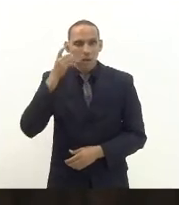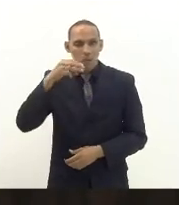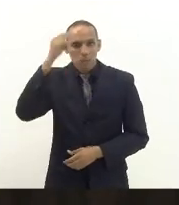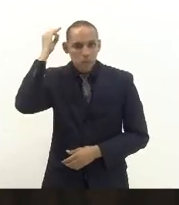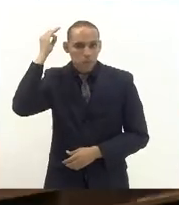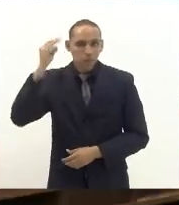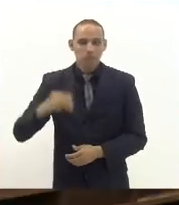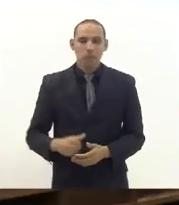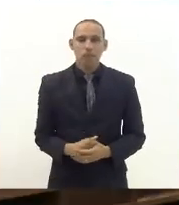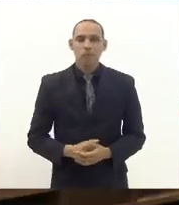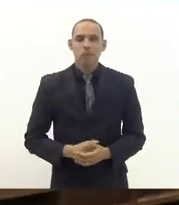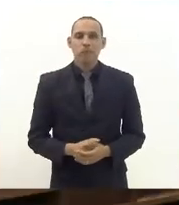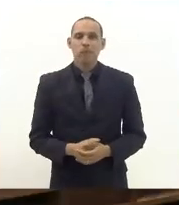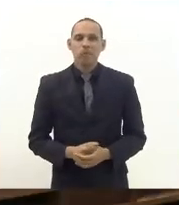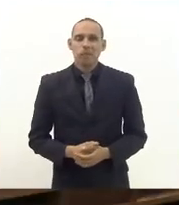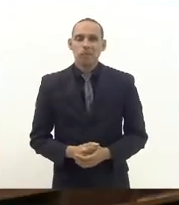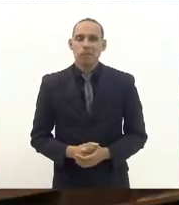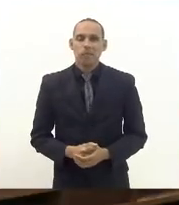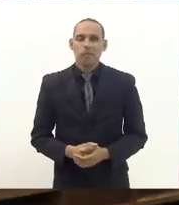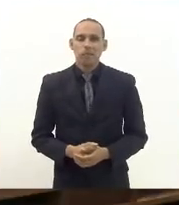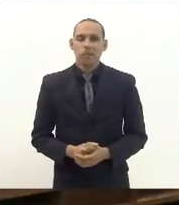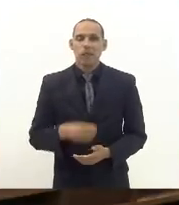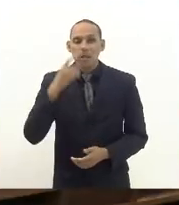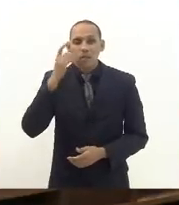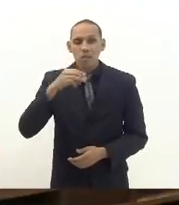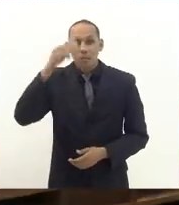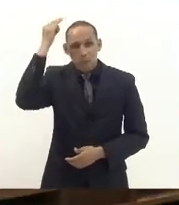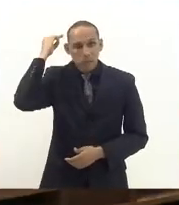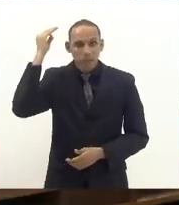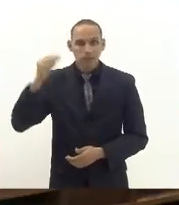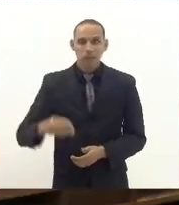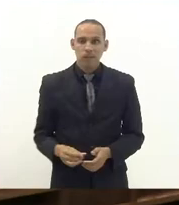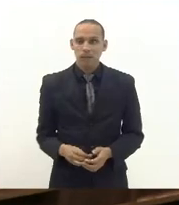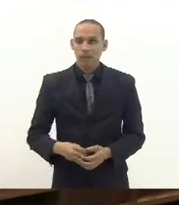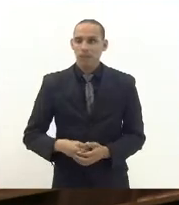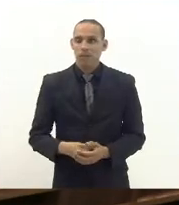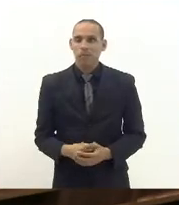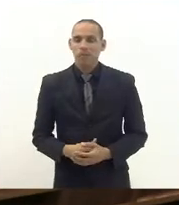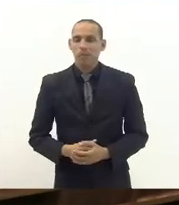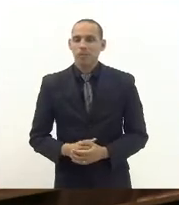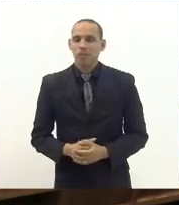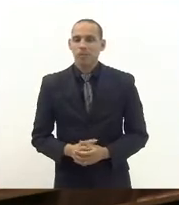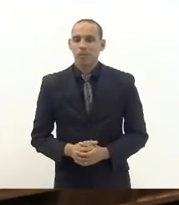Pacheco o resultado Márcio Pacheco